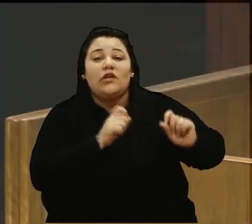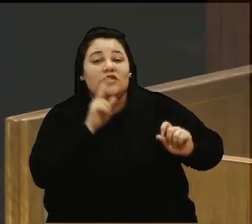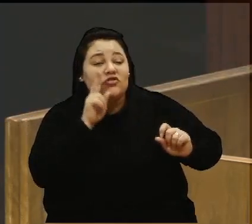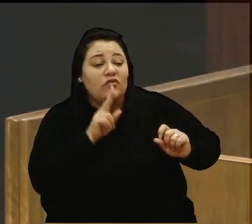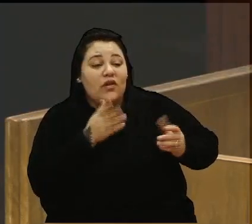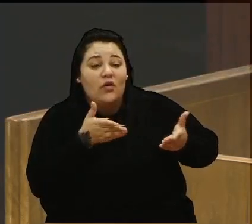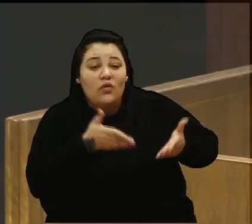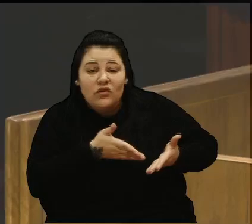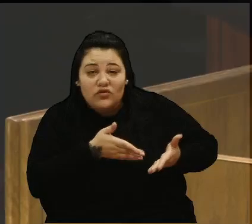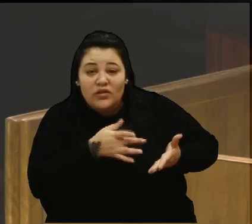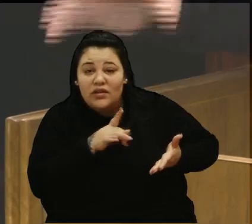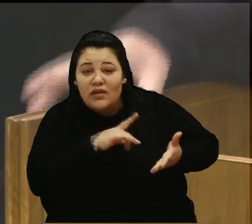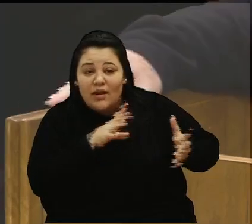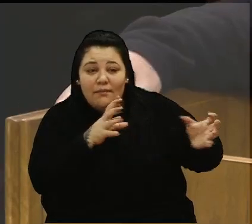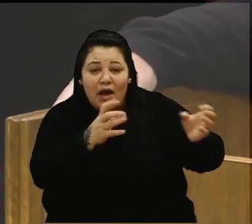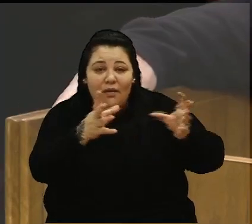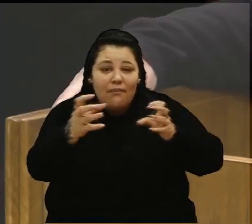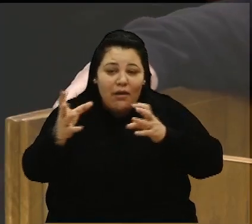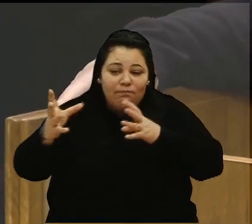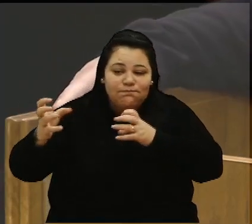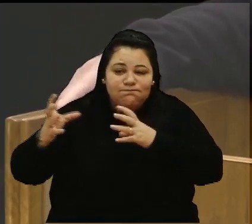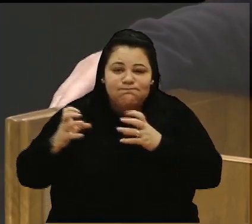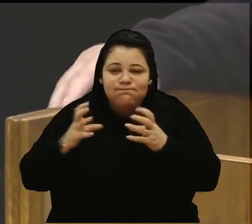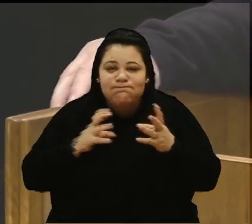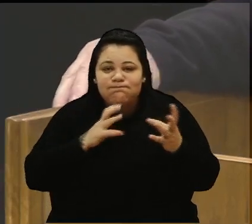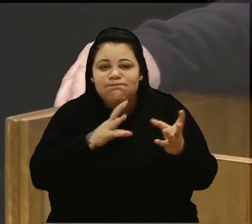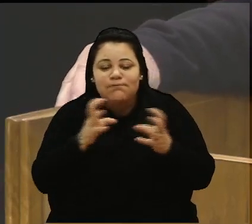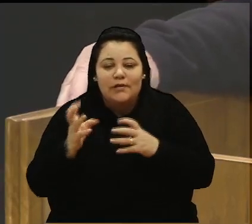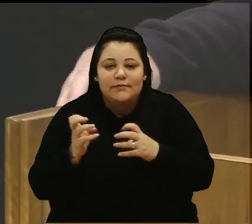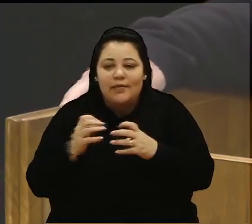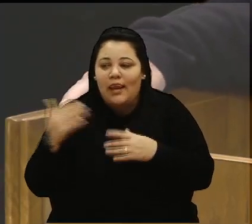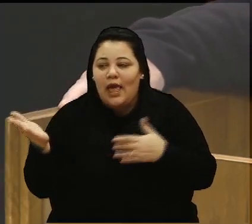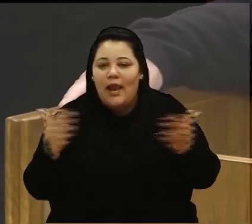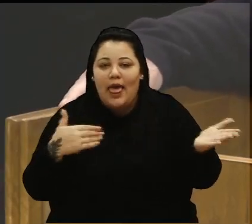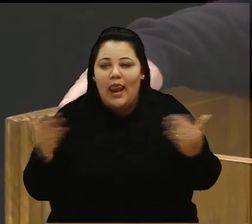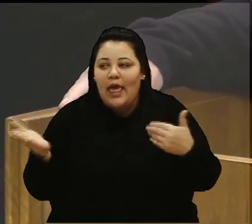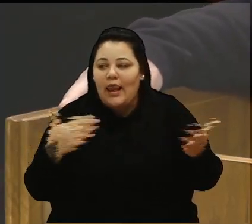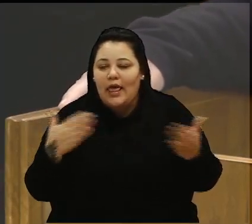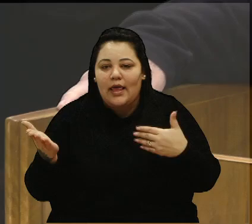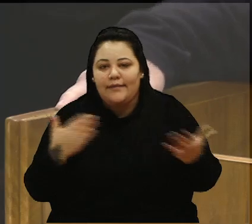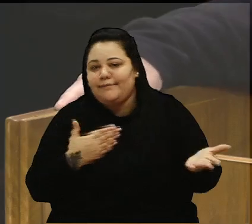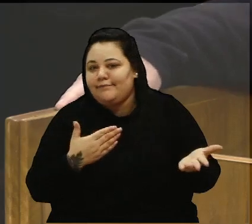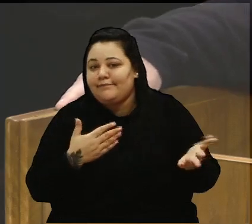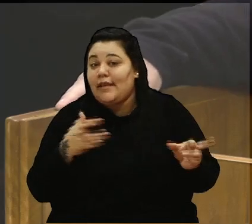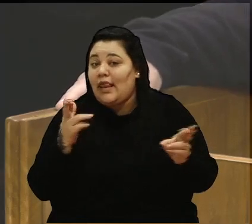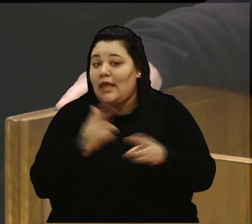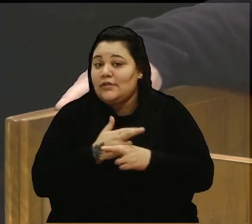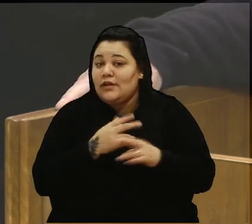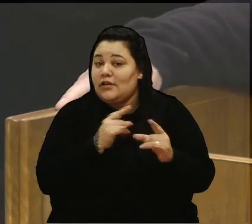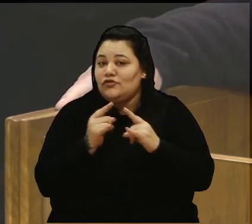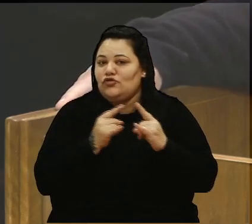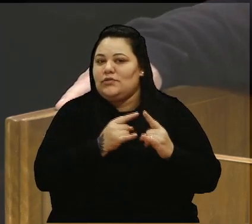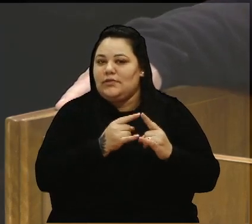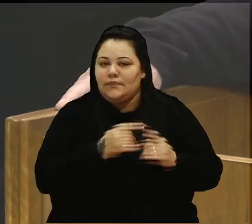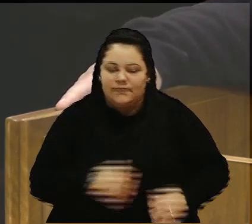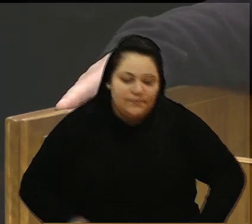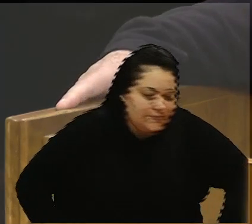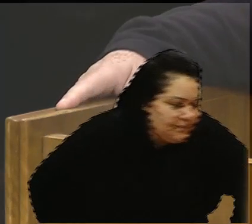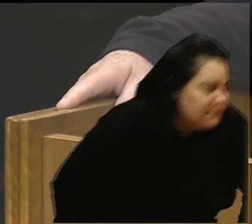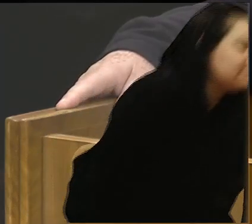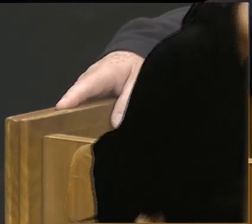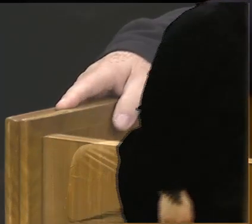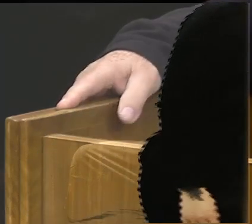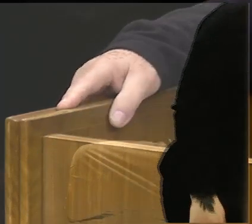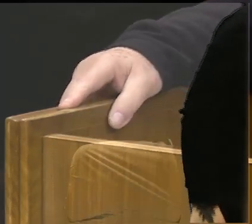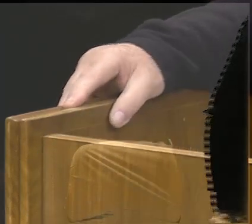há um questionamento, tanto de lá quanto de cá, né, com relação às instituições.